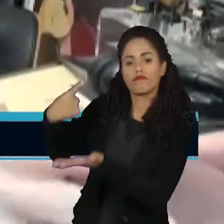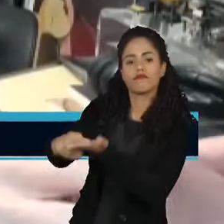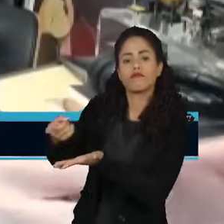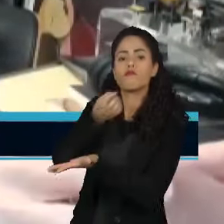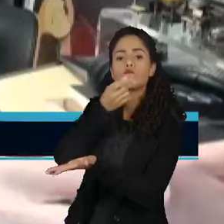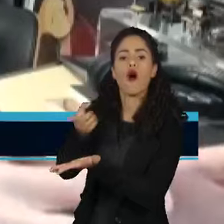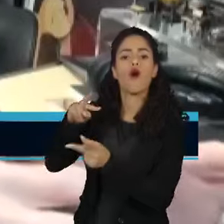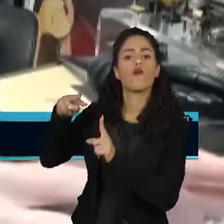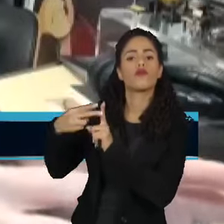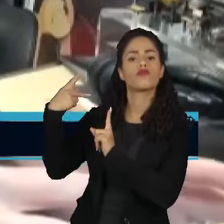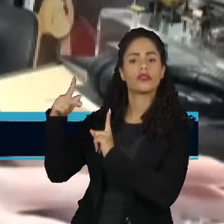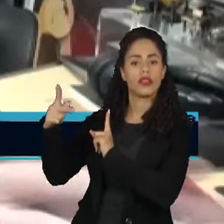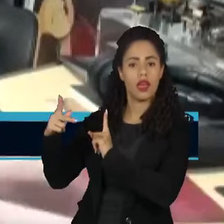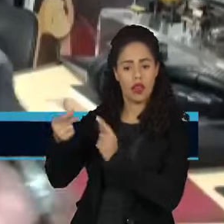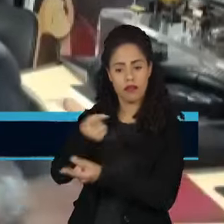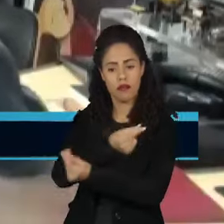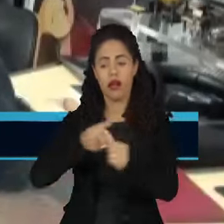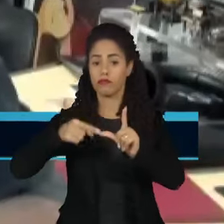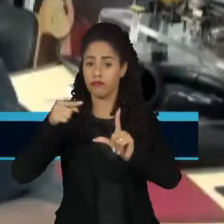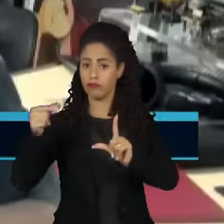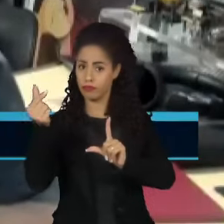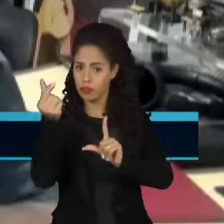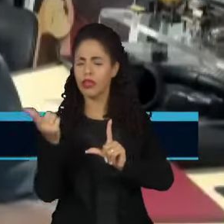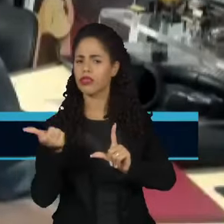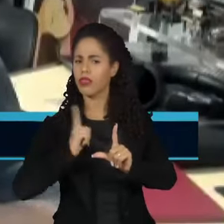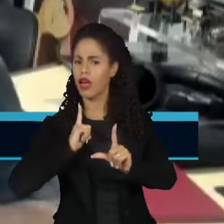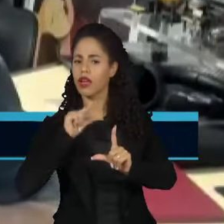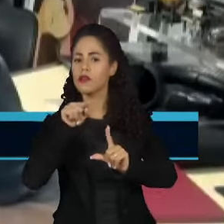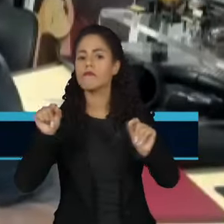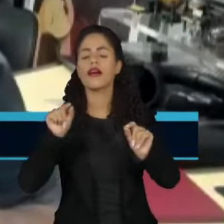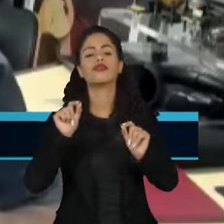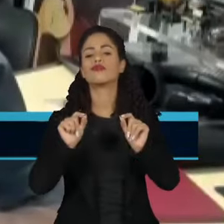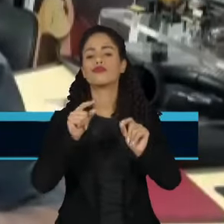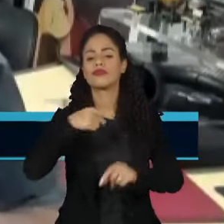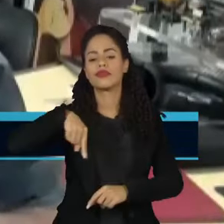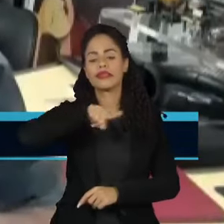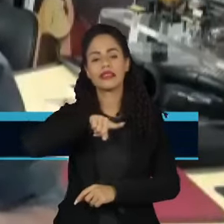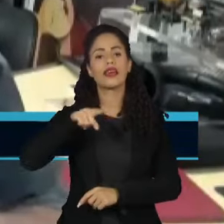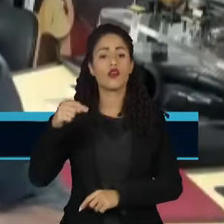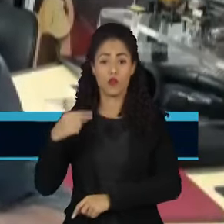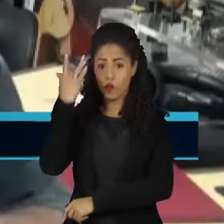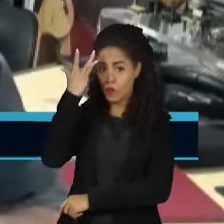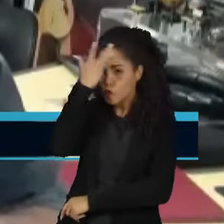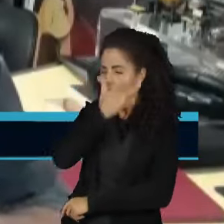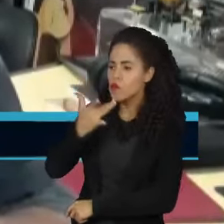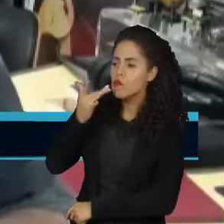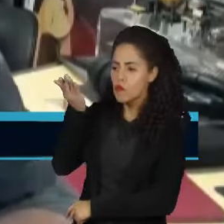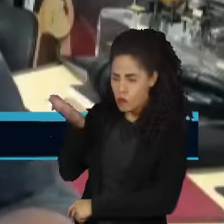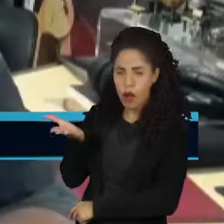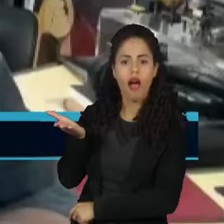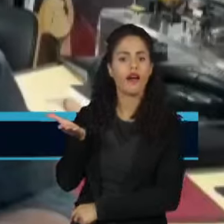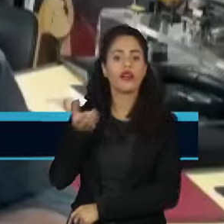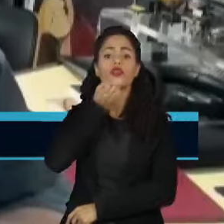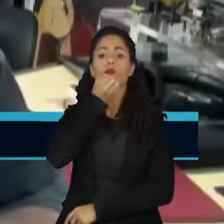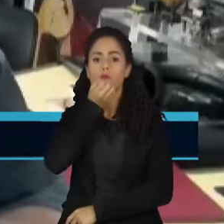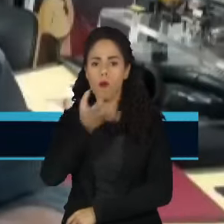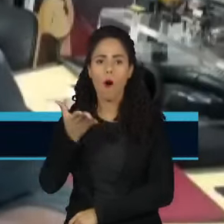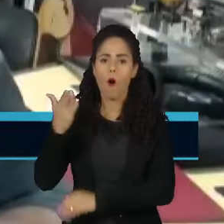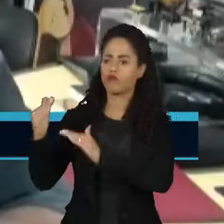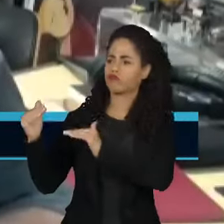do ponto de vista do mercado. Né? Eu diria que o ministro Haddad é o máximo de